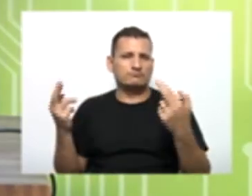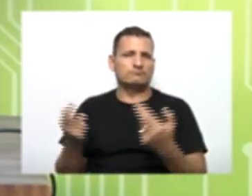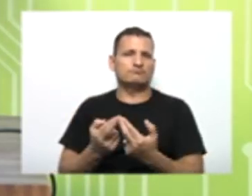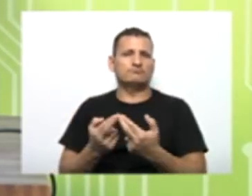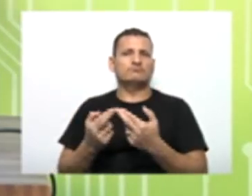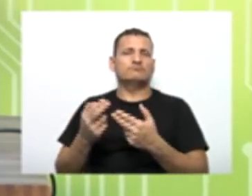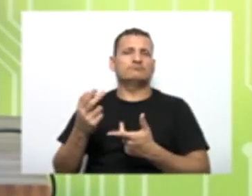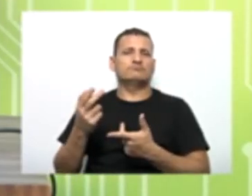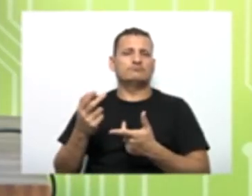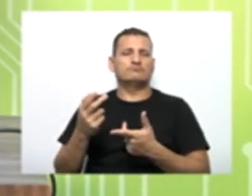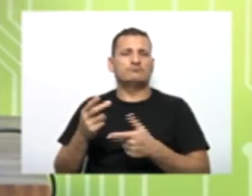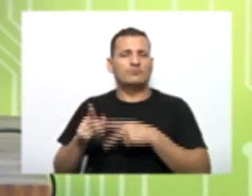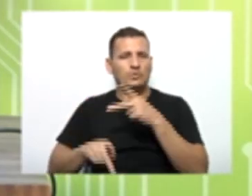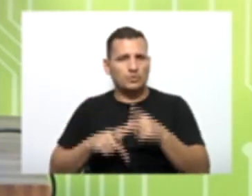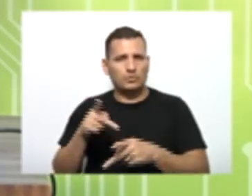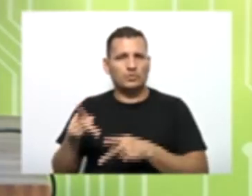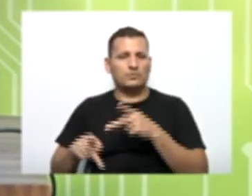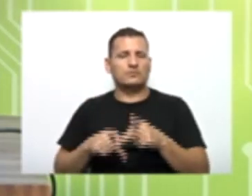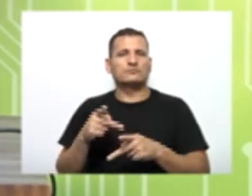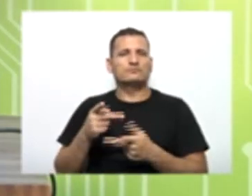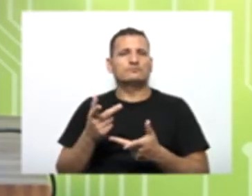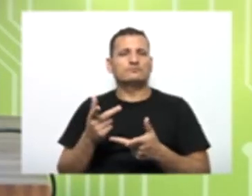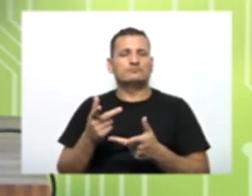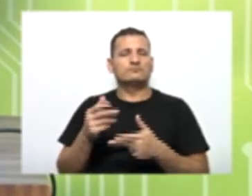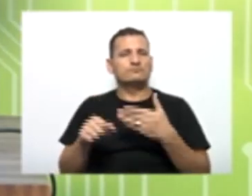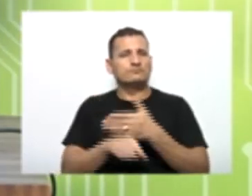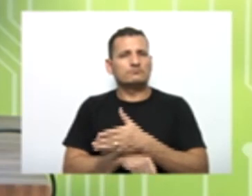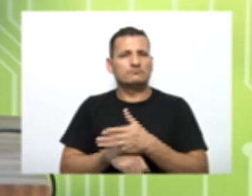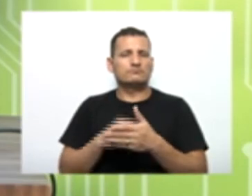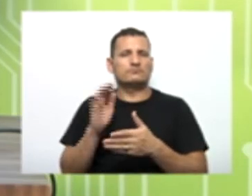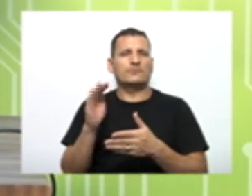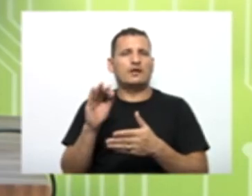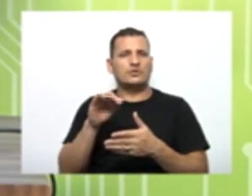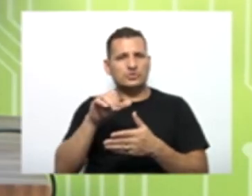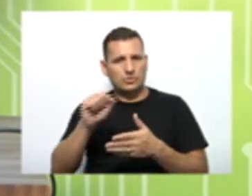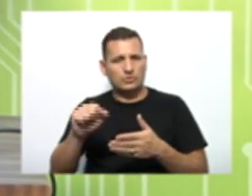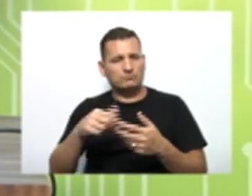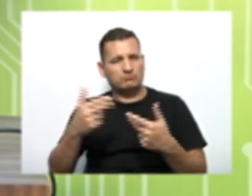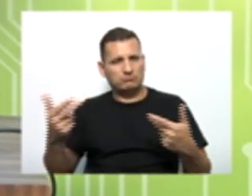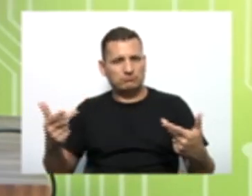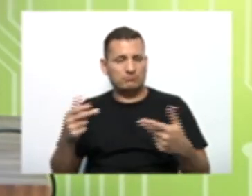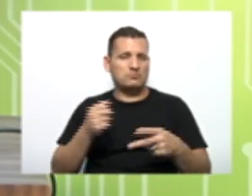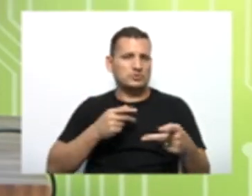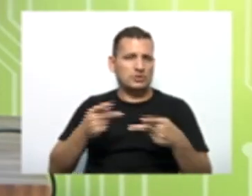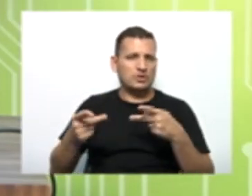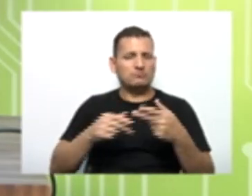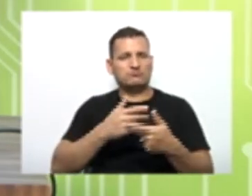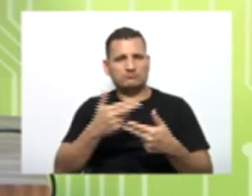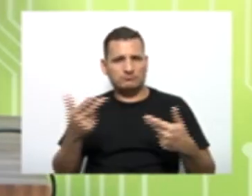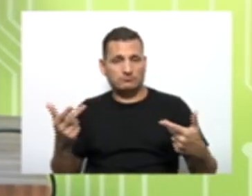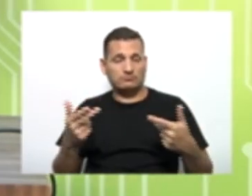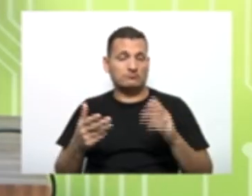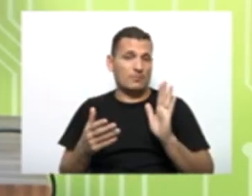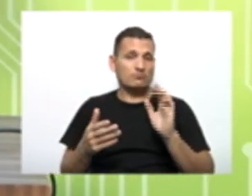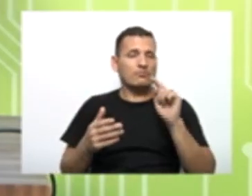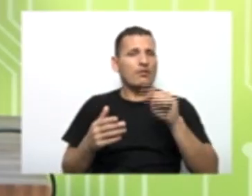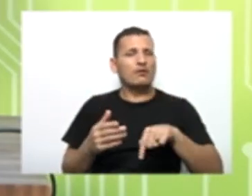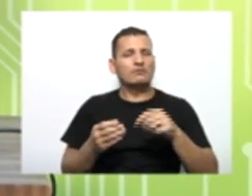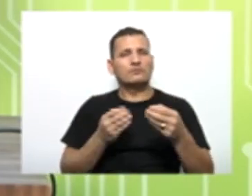são condenados à passividade e não podem intervir de modo direto e oficial no